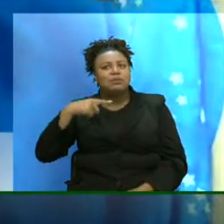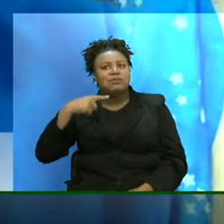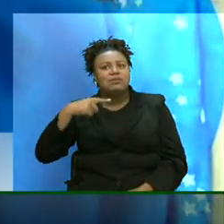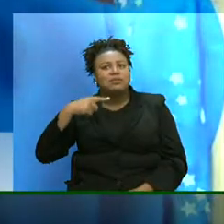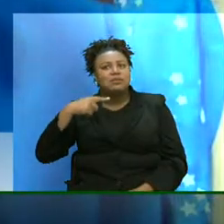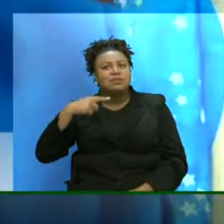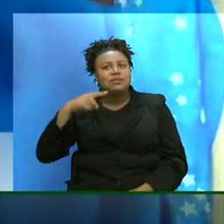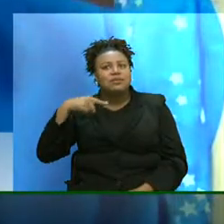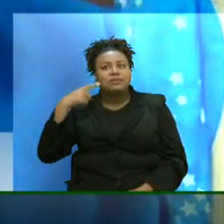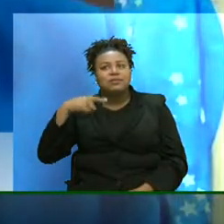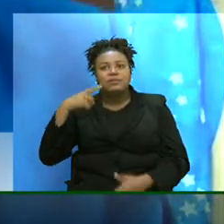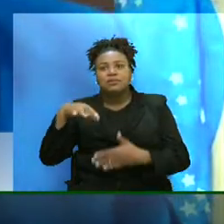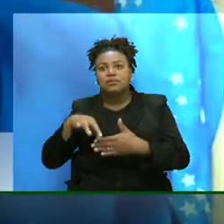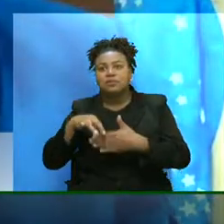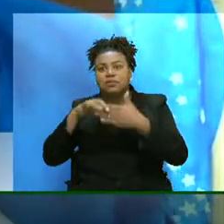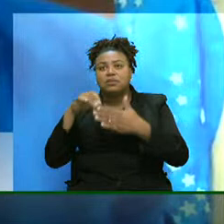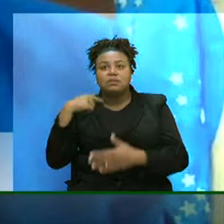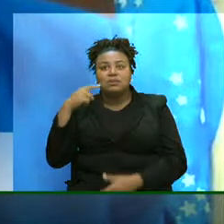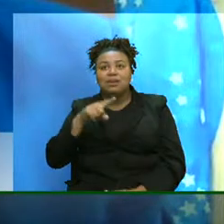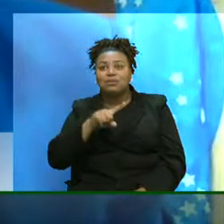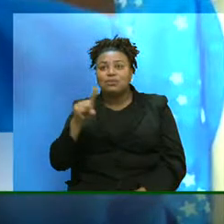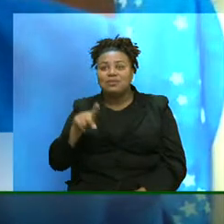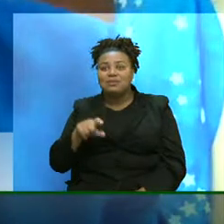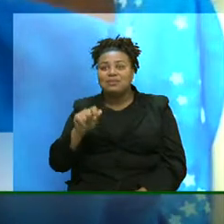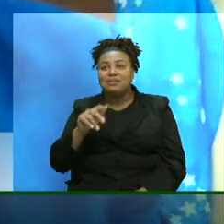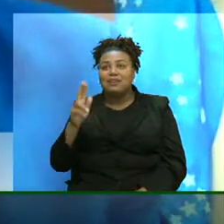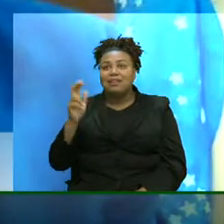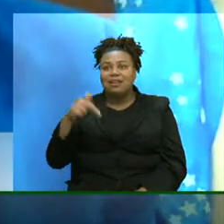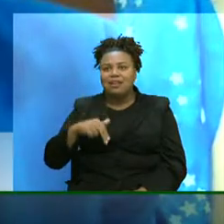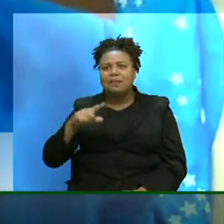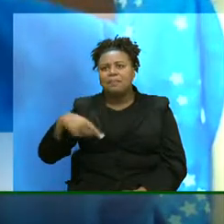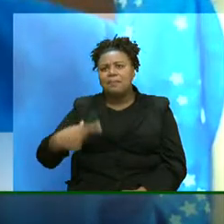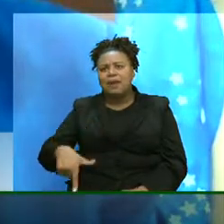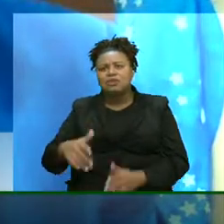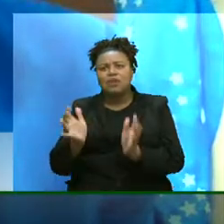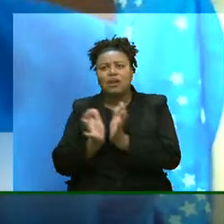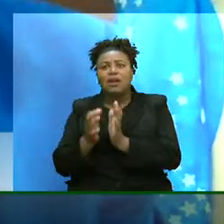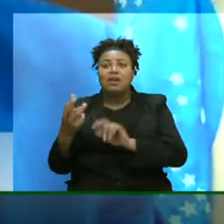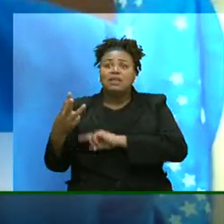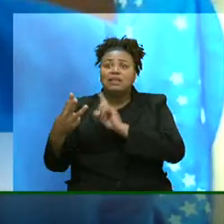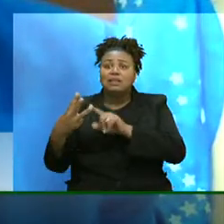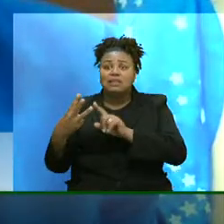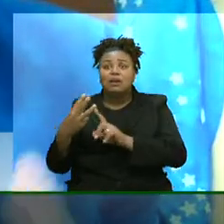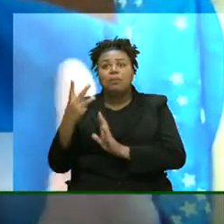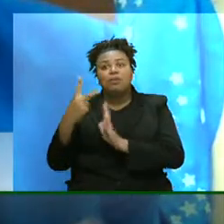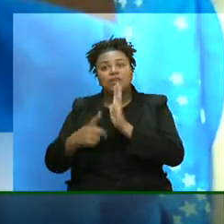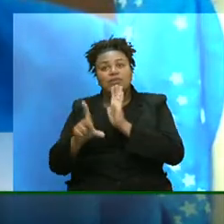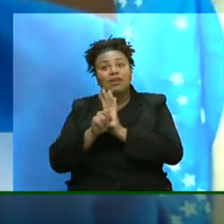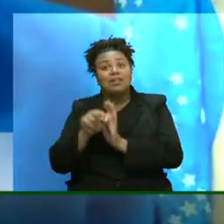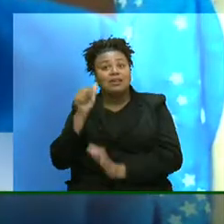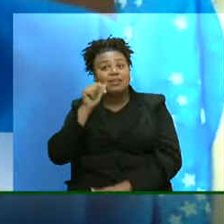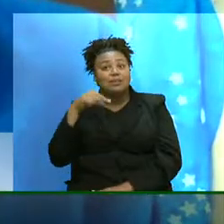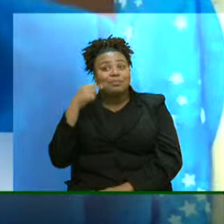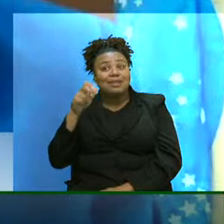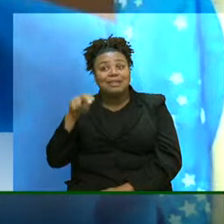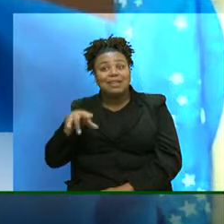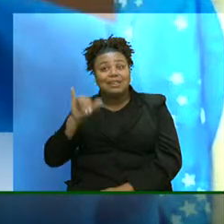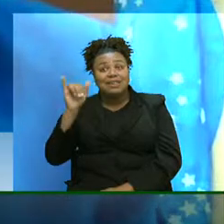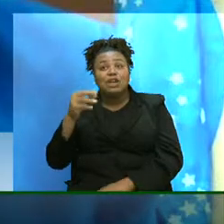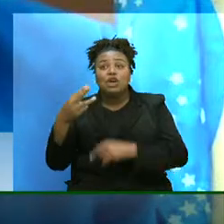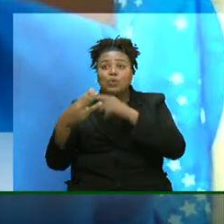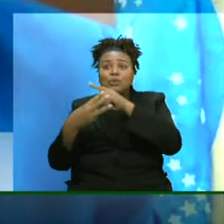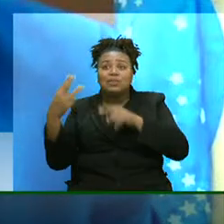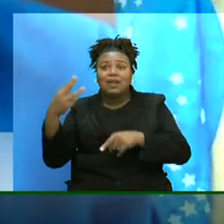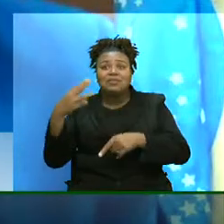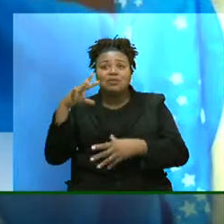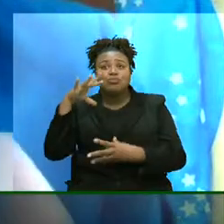seu líder, deputado Zanquim, e todos os demais colegas, e posteriormente o projeto da deputada Anne, tanto que estão todos